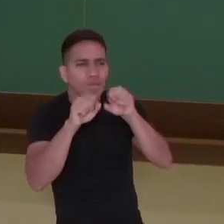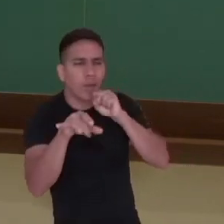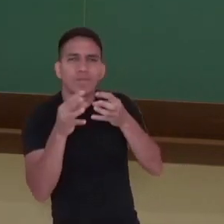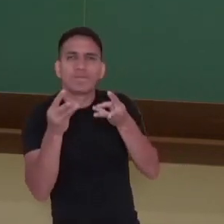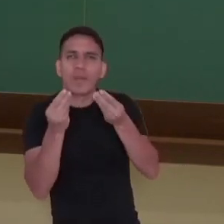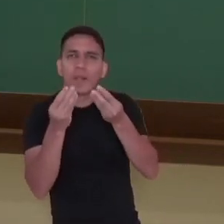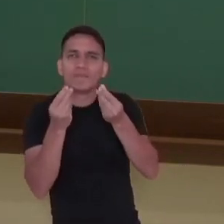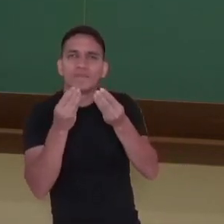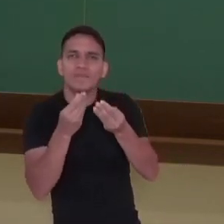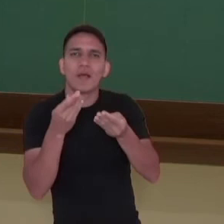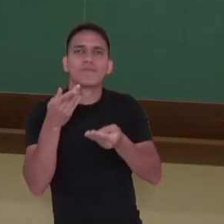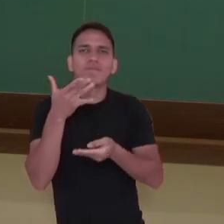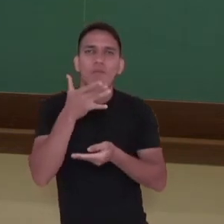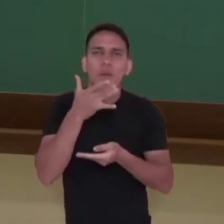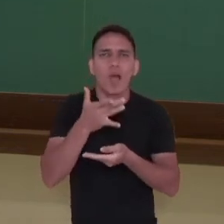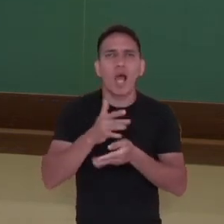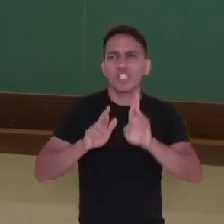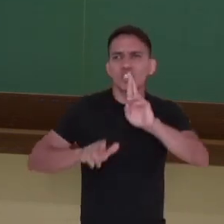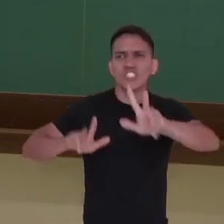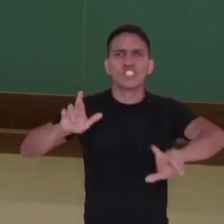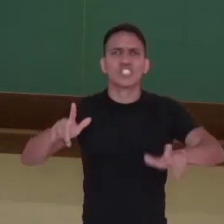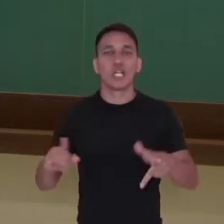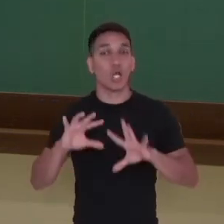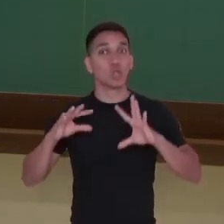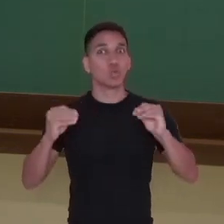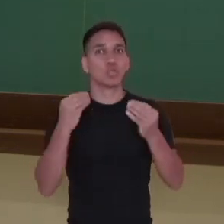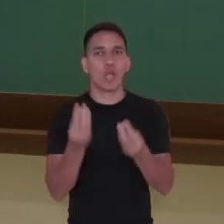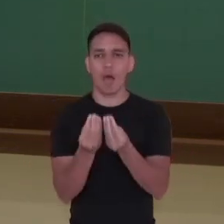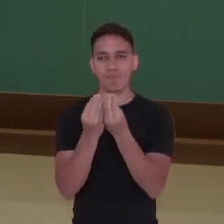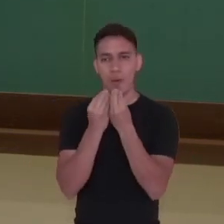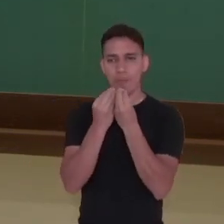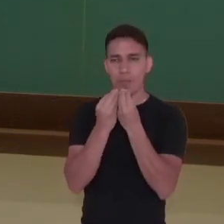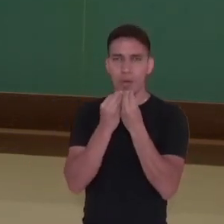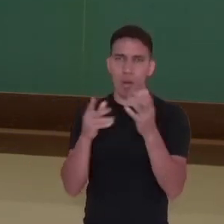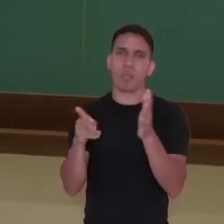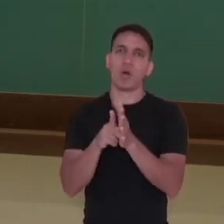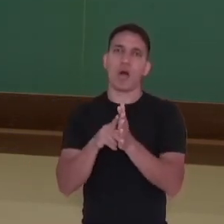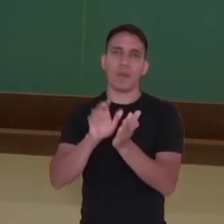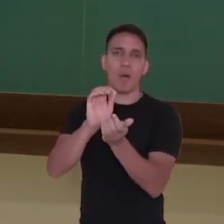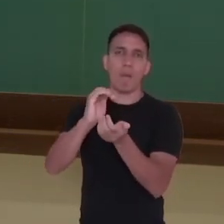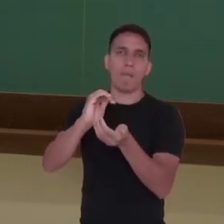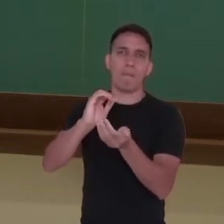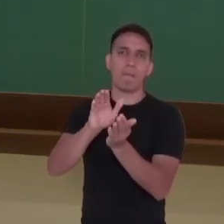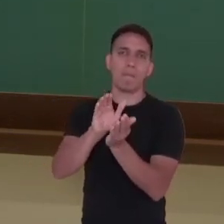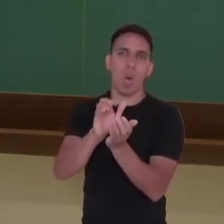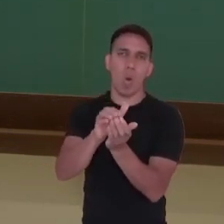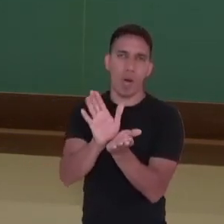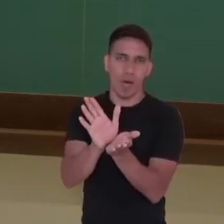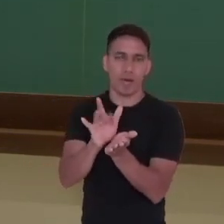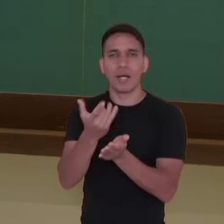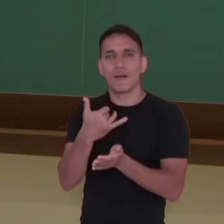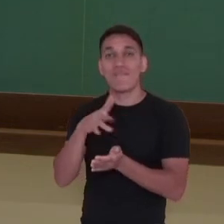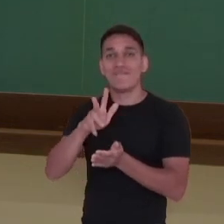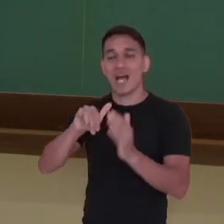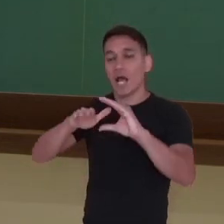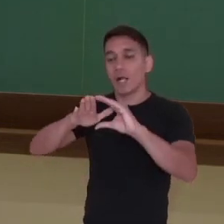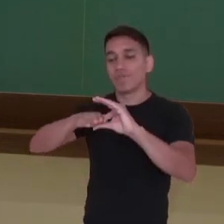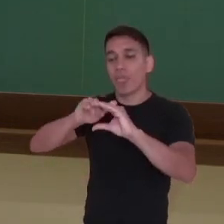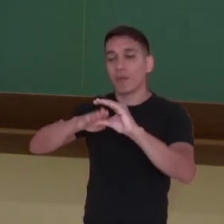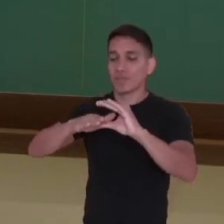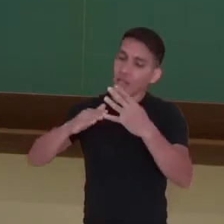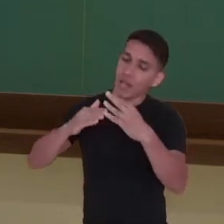alimentos. Então, tudo o que nós comemos, nós ingerimos pela boca e vai ter contato com a nossa língua, que nós